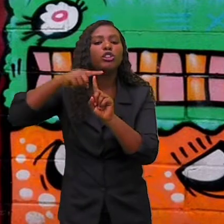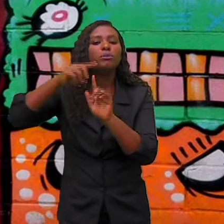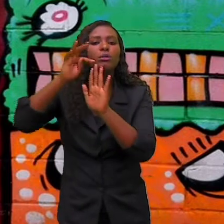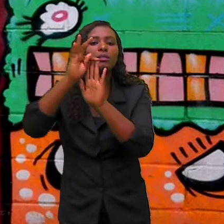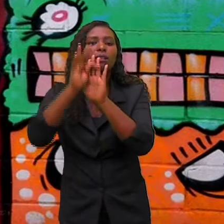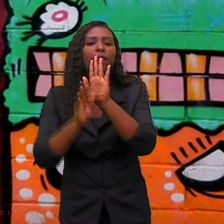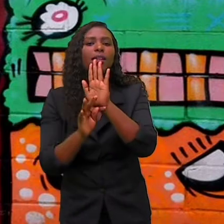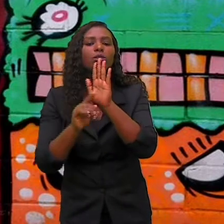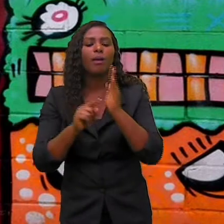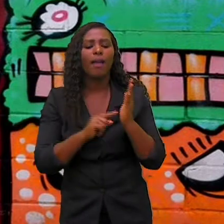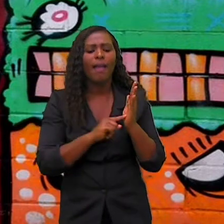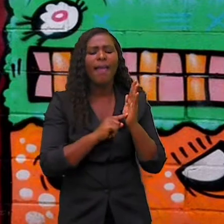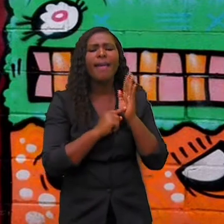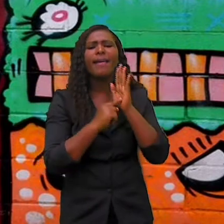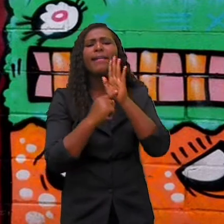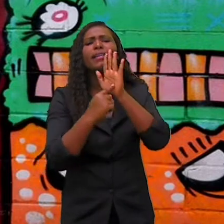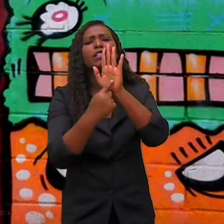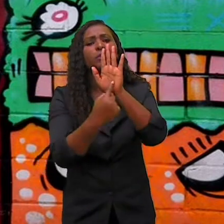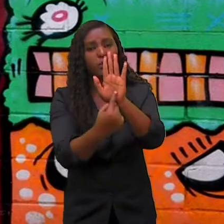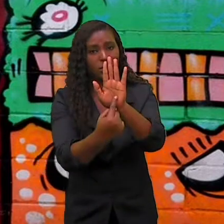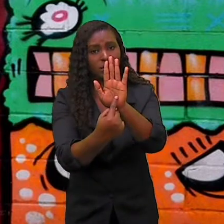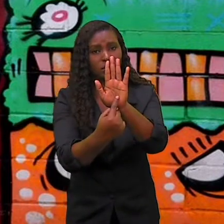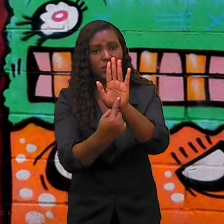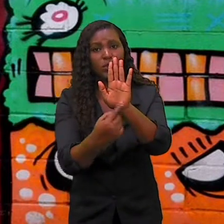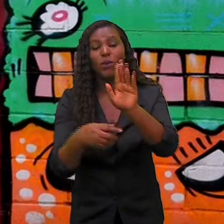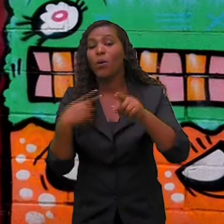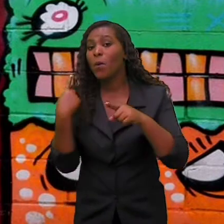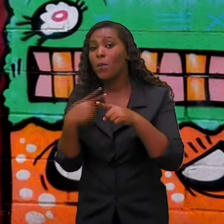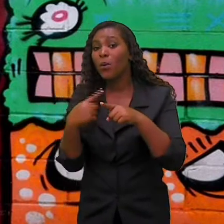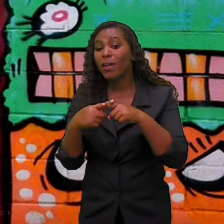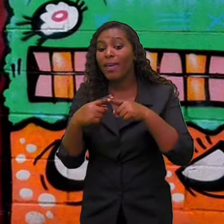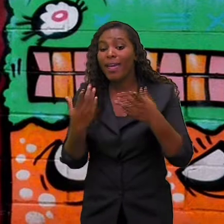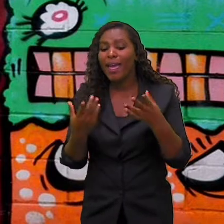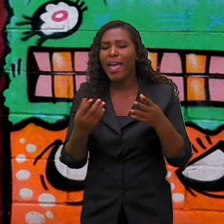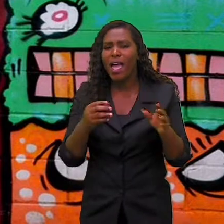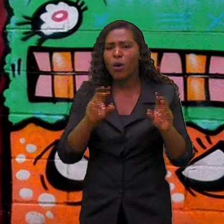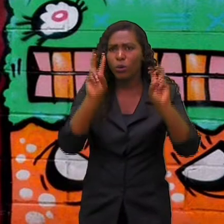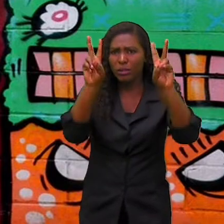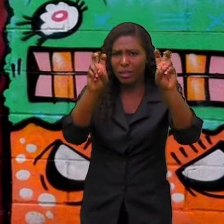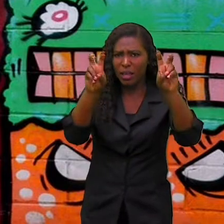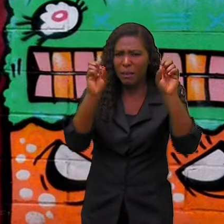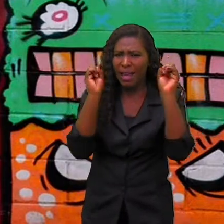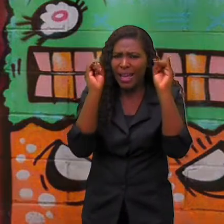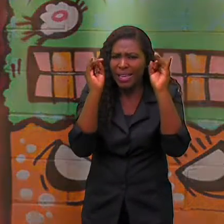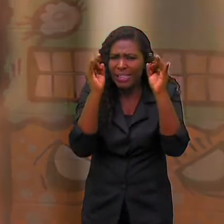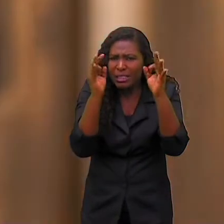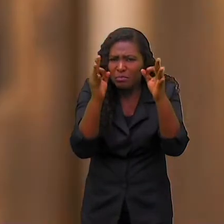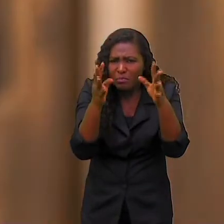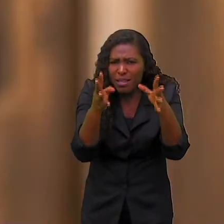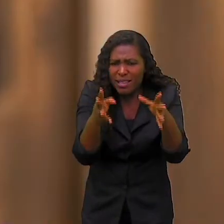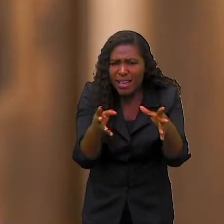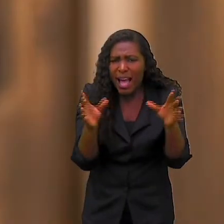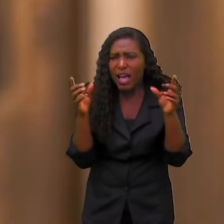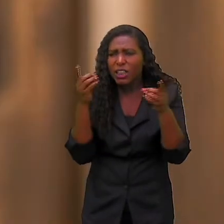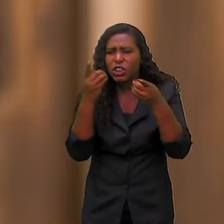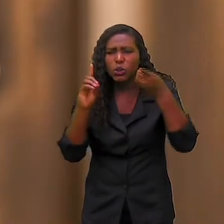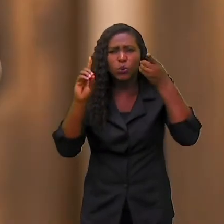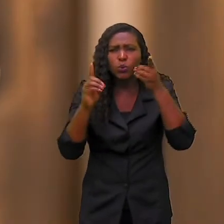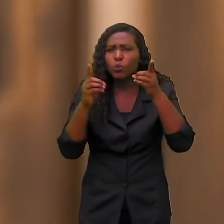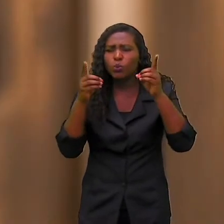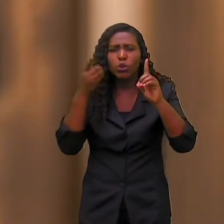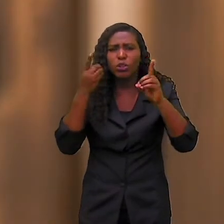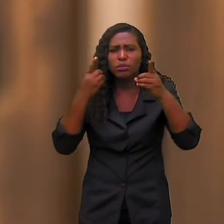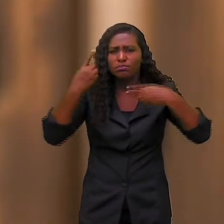é explicar, discutir sobre determinado assunto. Agora, vamos conversar um pouquinho